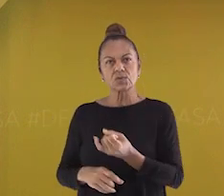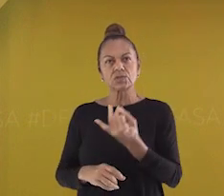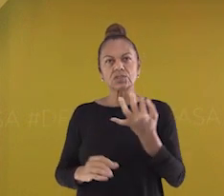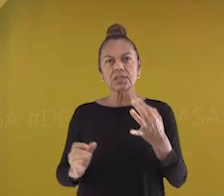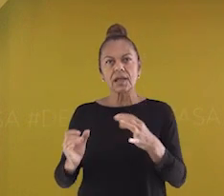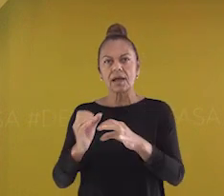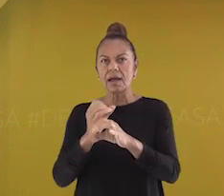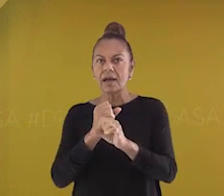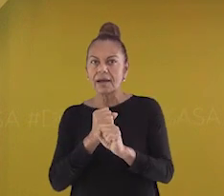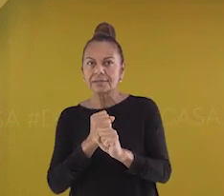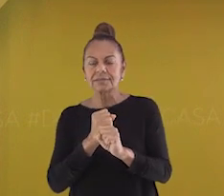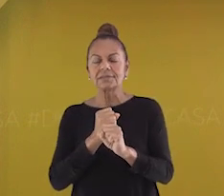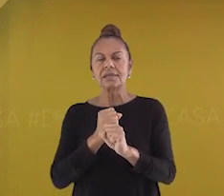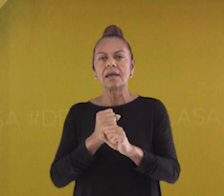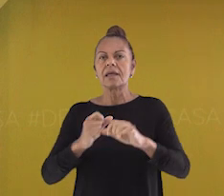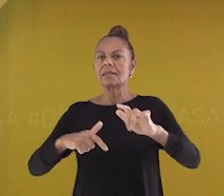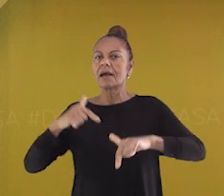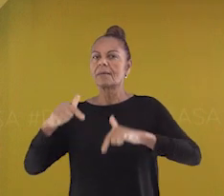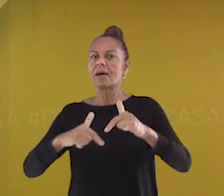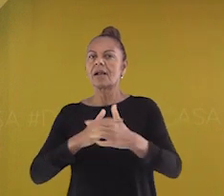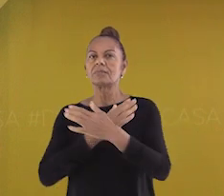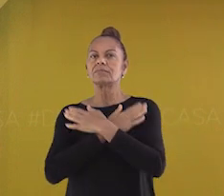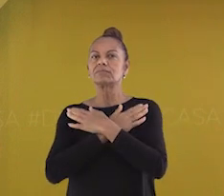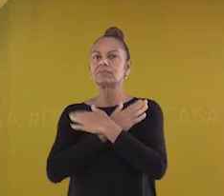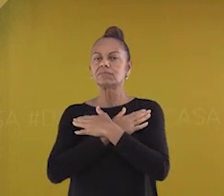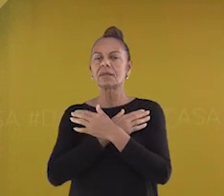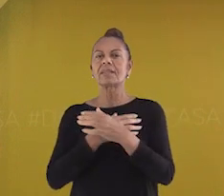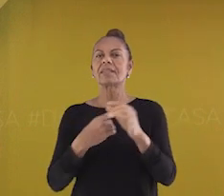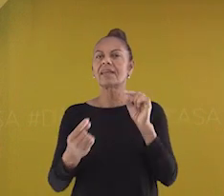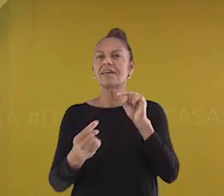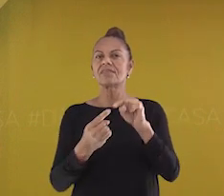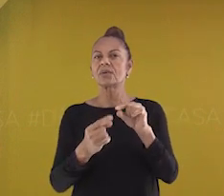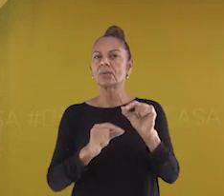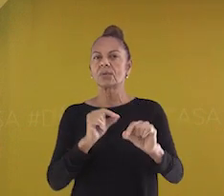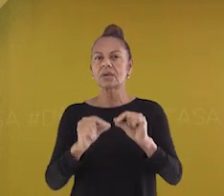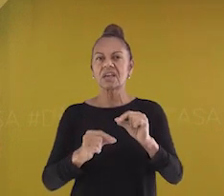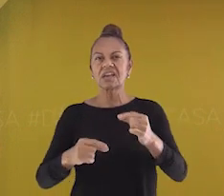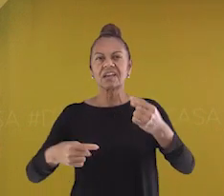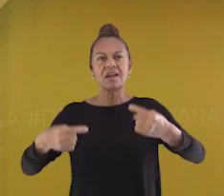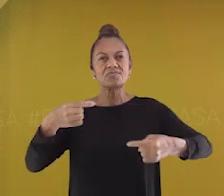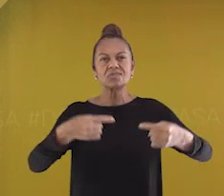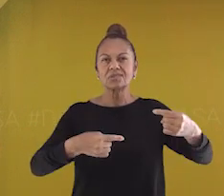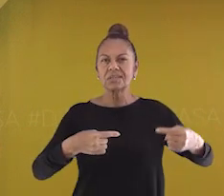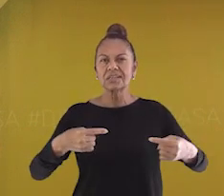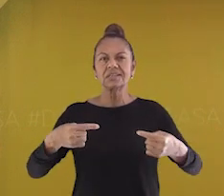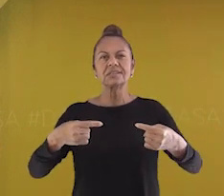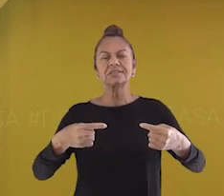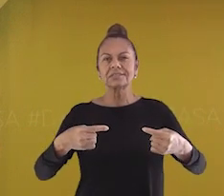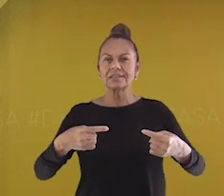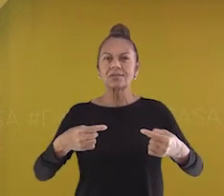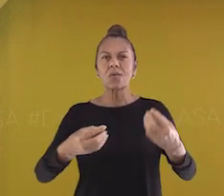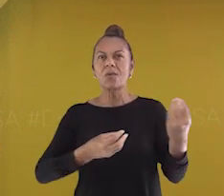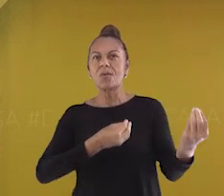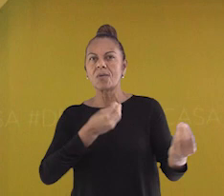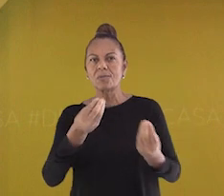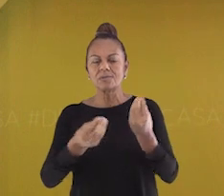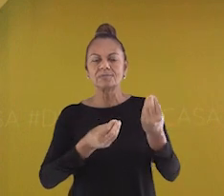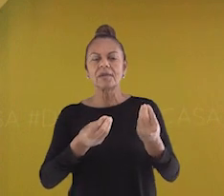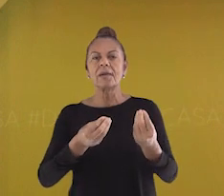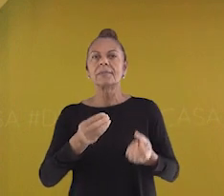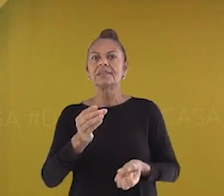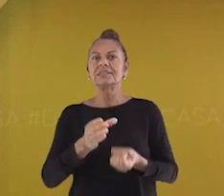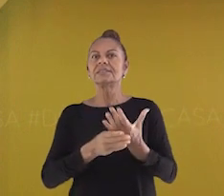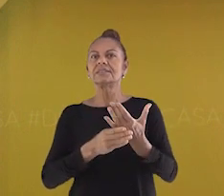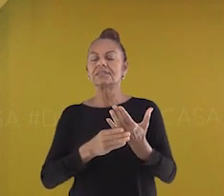desempregadas norteia políticas públicas necessárias para a criação de novos empregos e o aumento